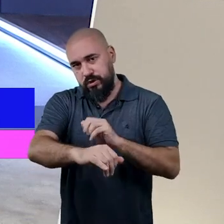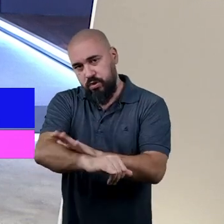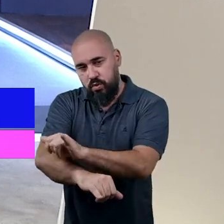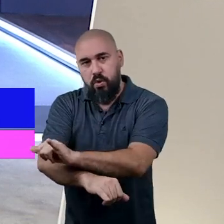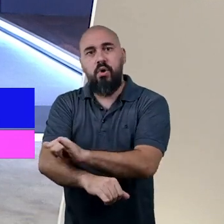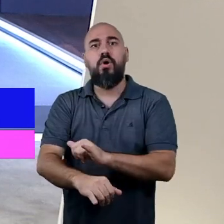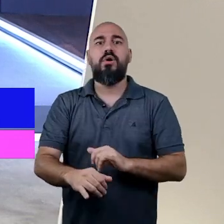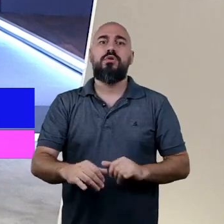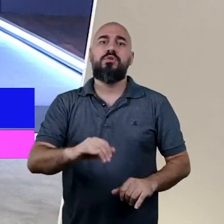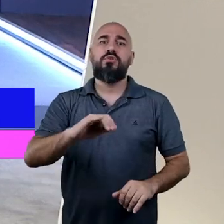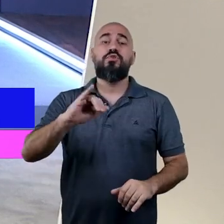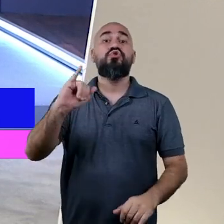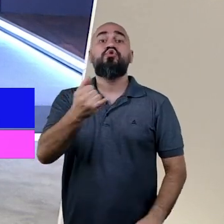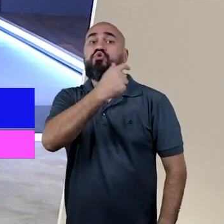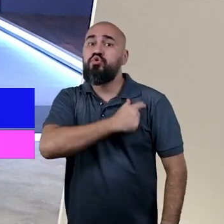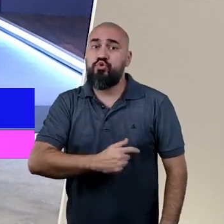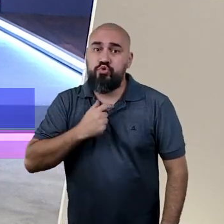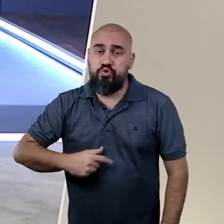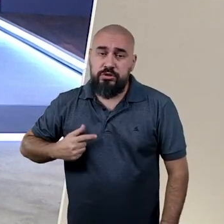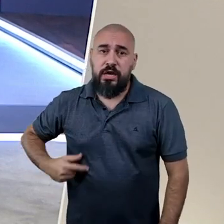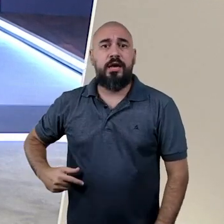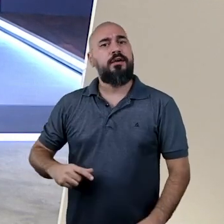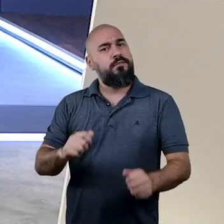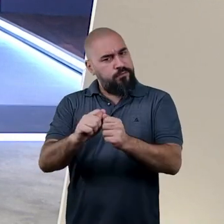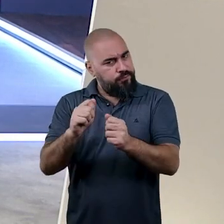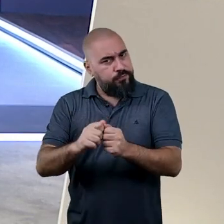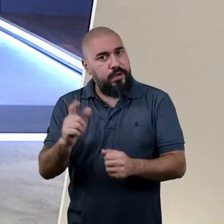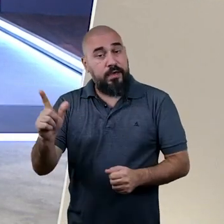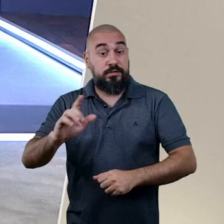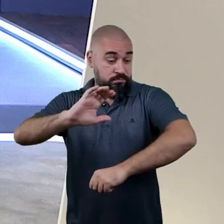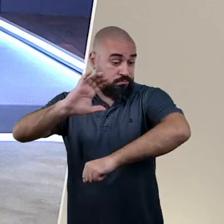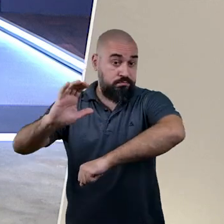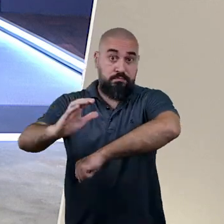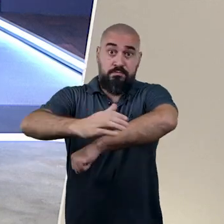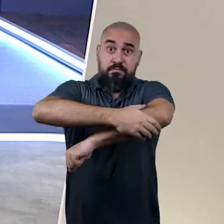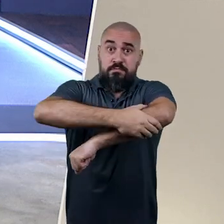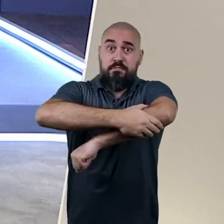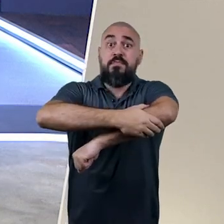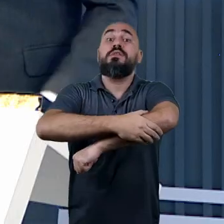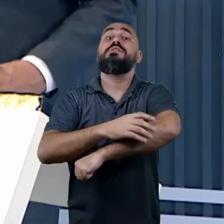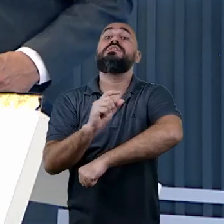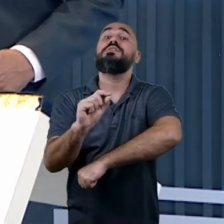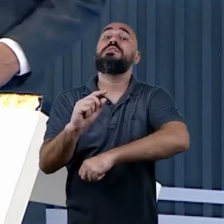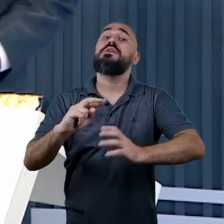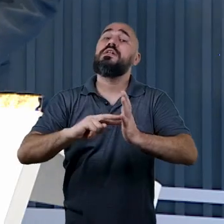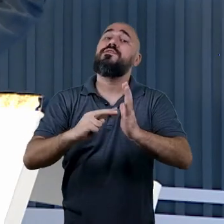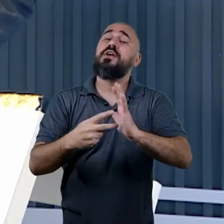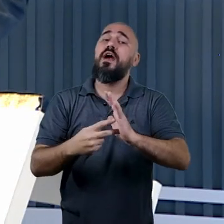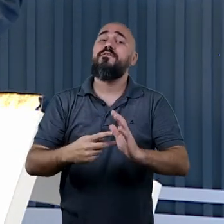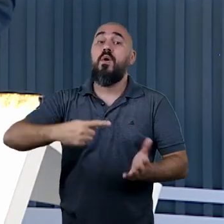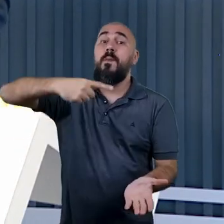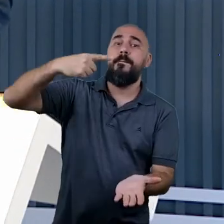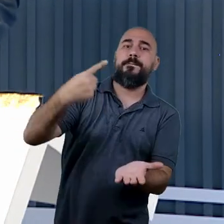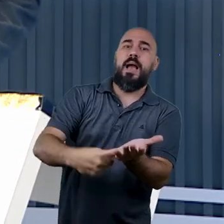a coxa, significou uma aliança, um pacto. Quando Abraão